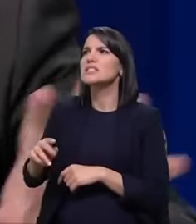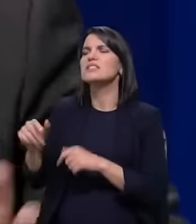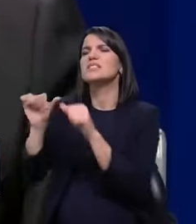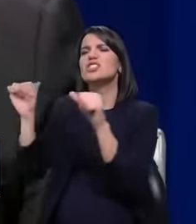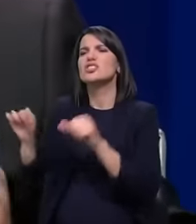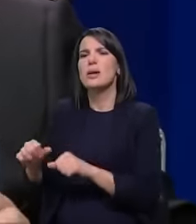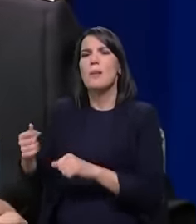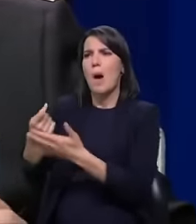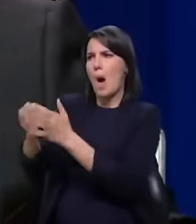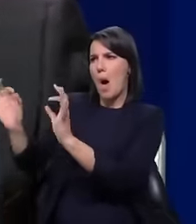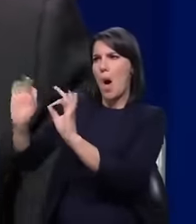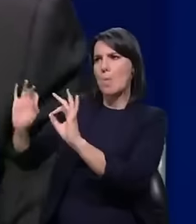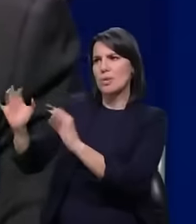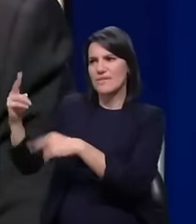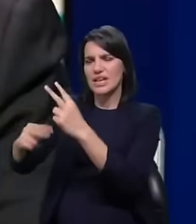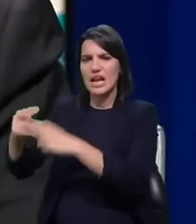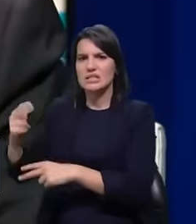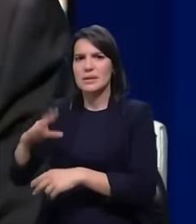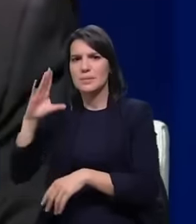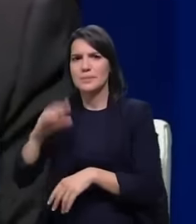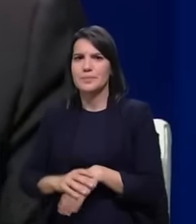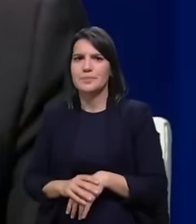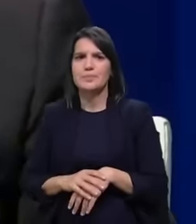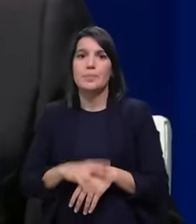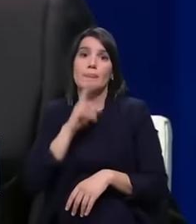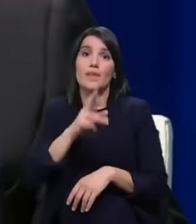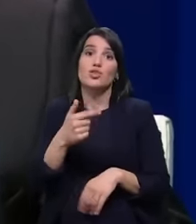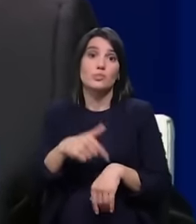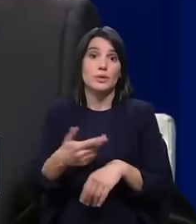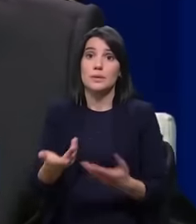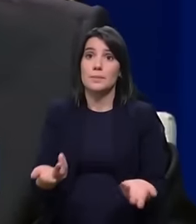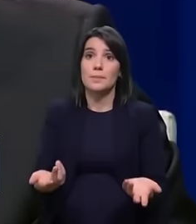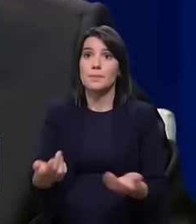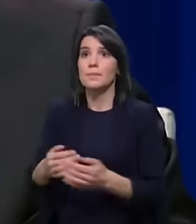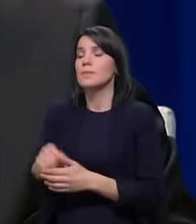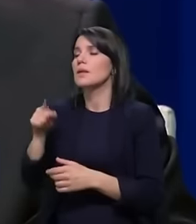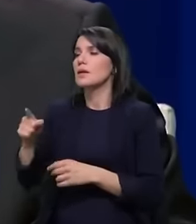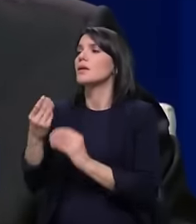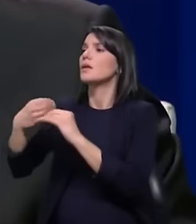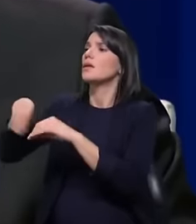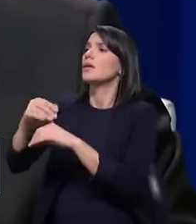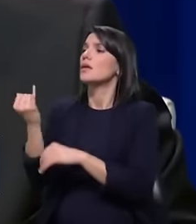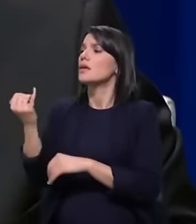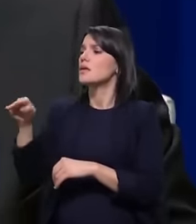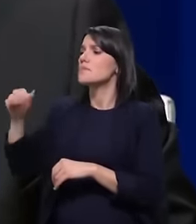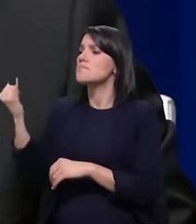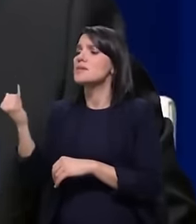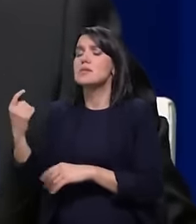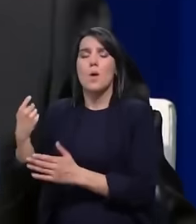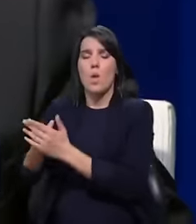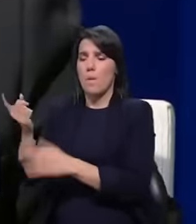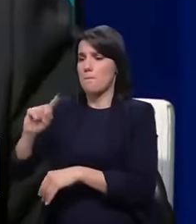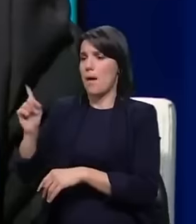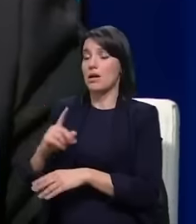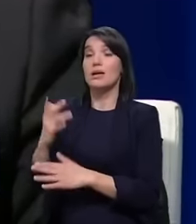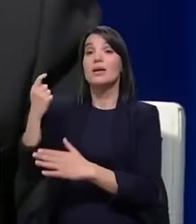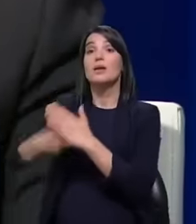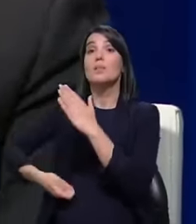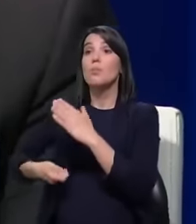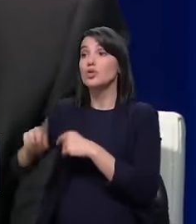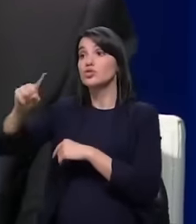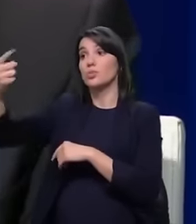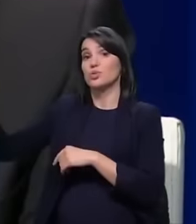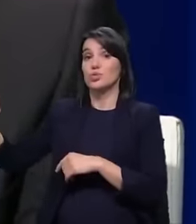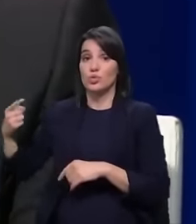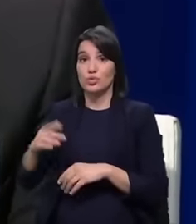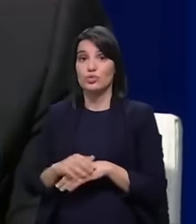acabar borlas fiscais. O que eu sei é isto. André Ventura, não me está a responder à pergunta. Deixa-me só dizer isto. A Mariana Mortágua propôs o adicional do IMI e não paga esse adicional do IMI. É impostos para os outros. Vamos